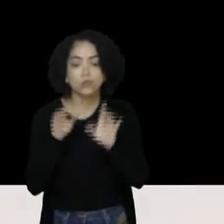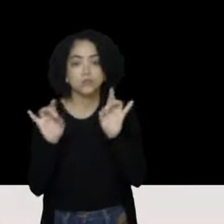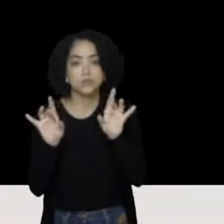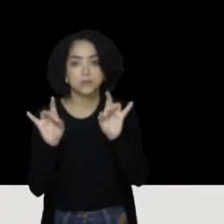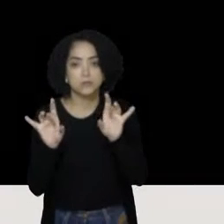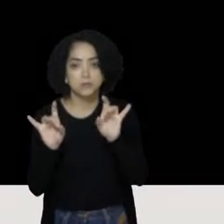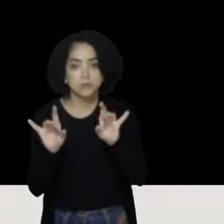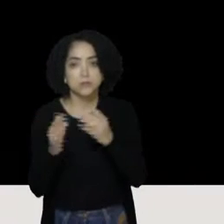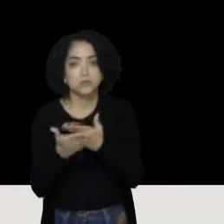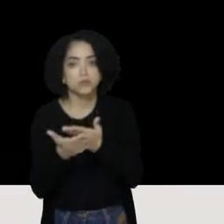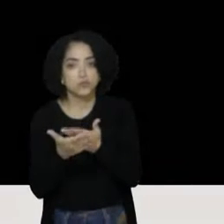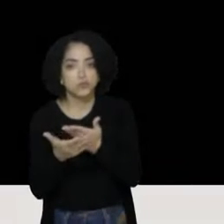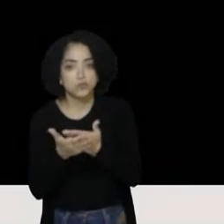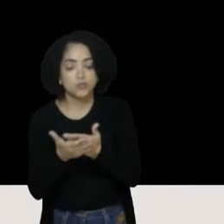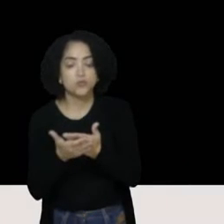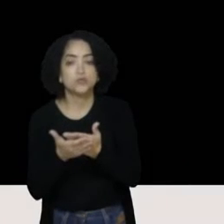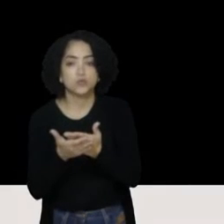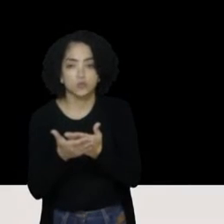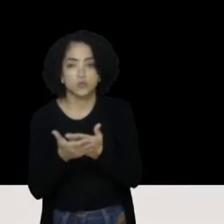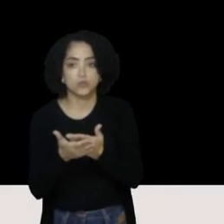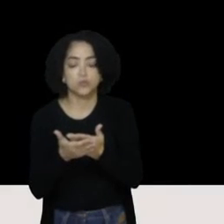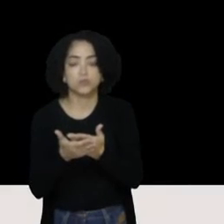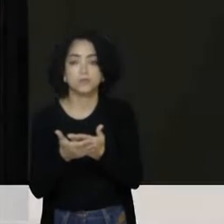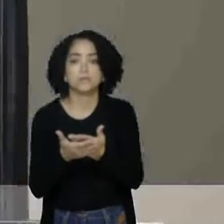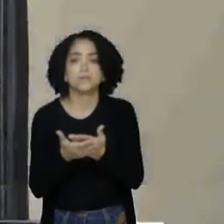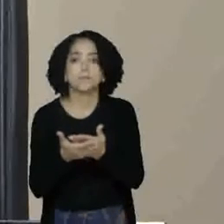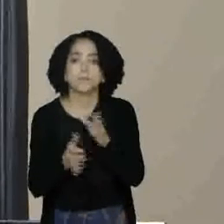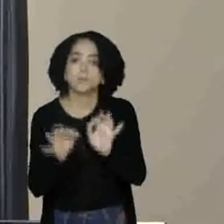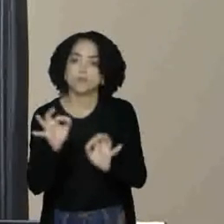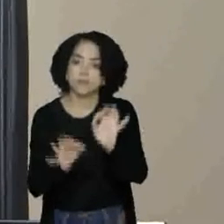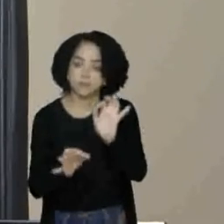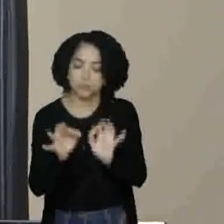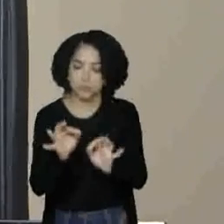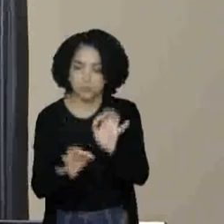Estudos Jurídicos e de Reapalhamento do